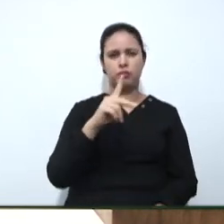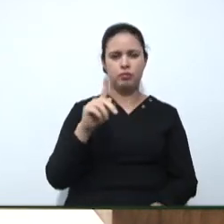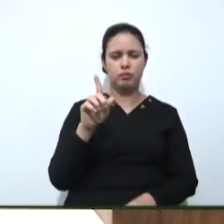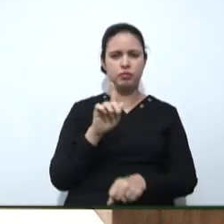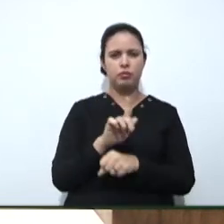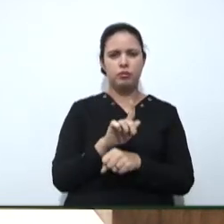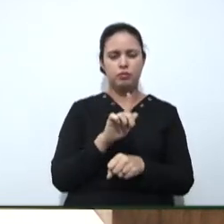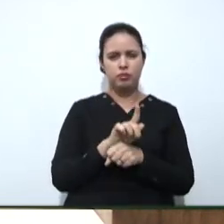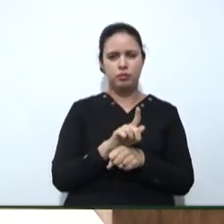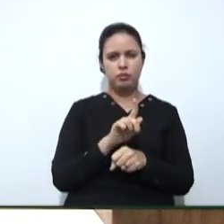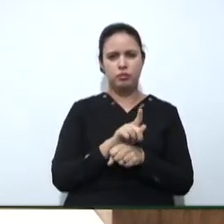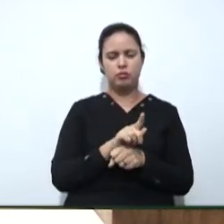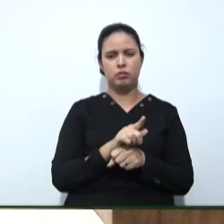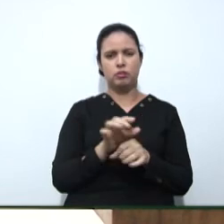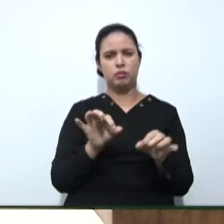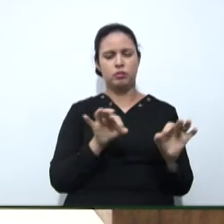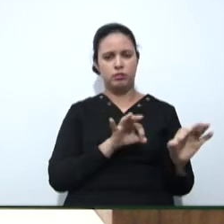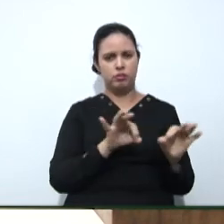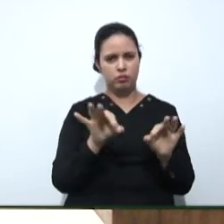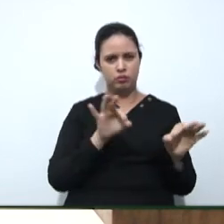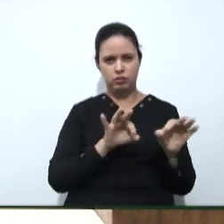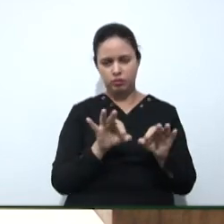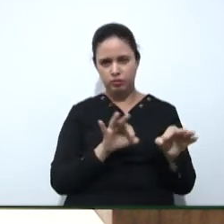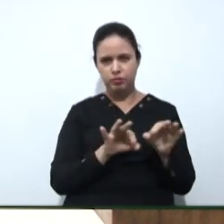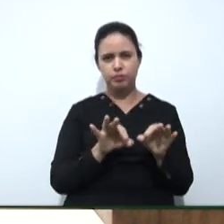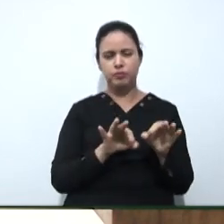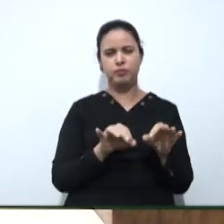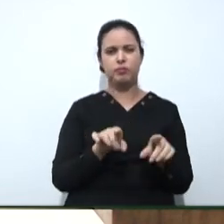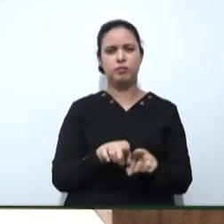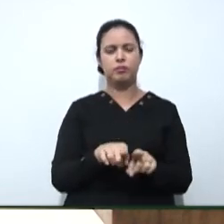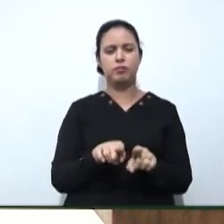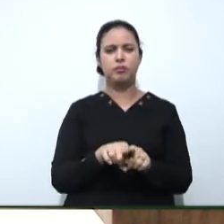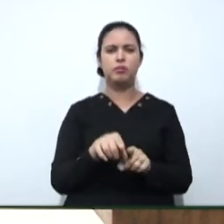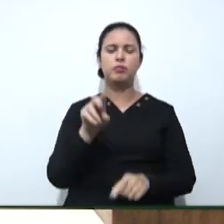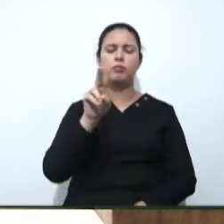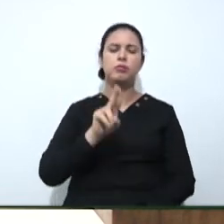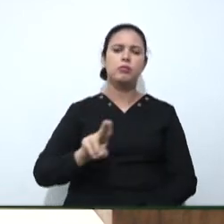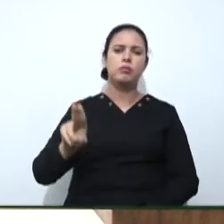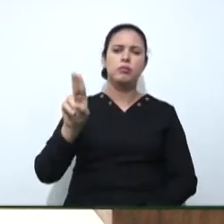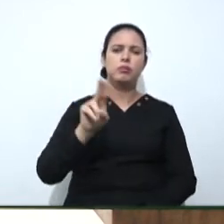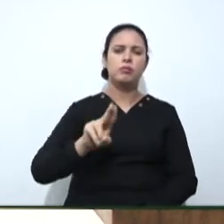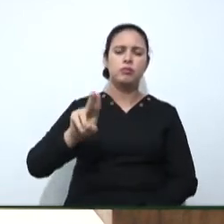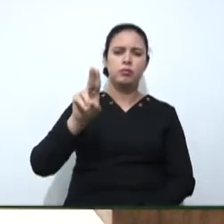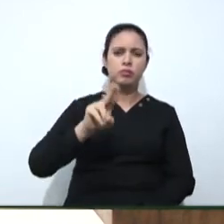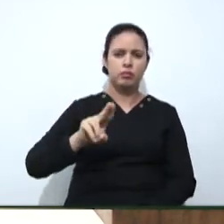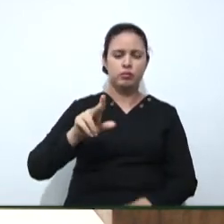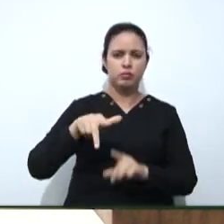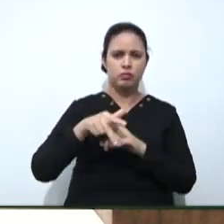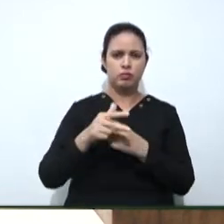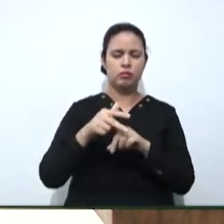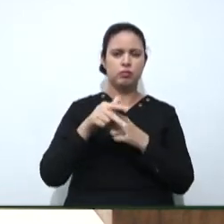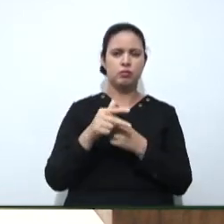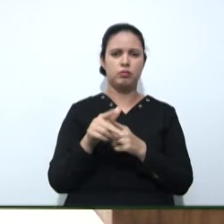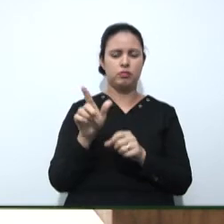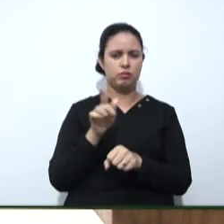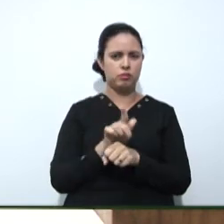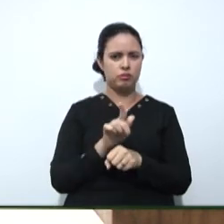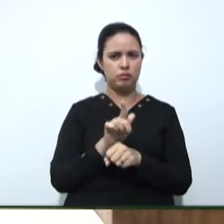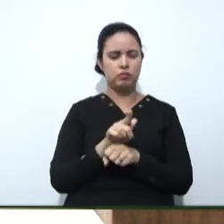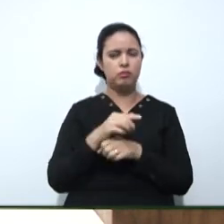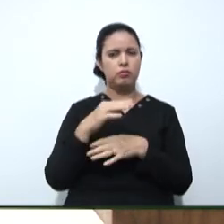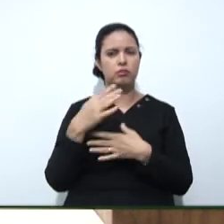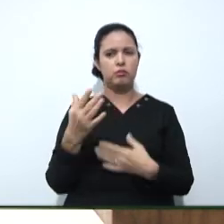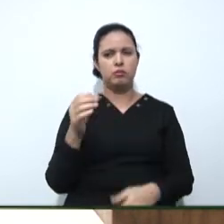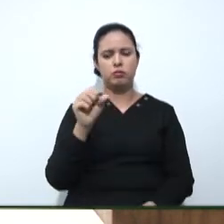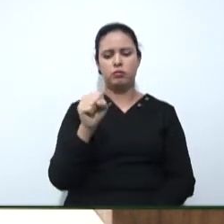gestores, na implementação e na utilização de ferramentas de gerenciamento. Então, o SEBRAE, ele